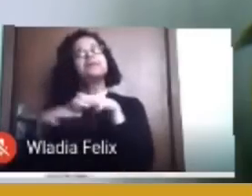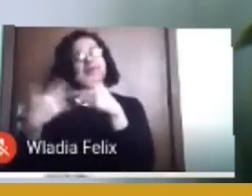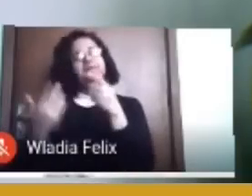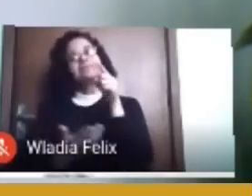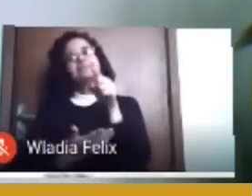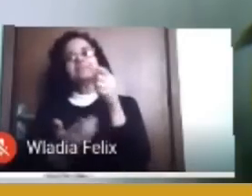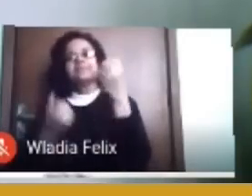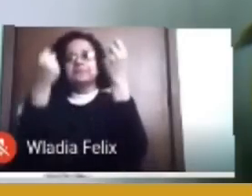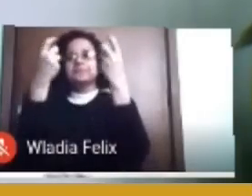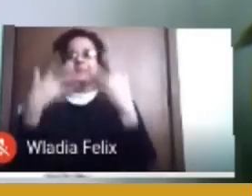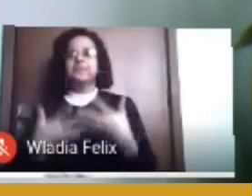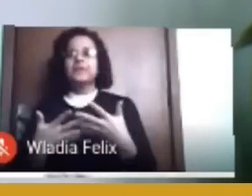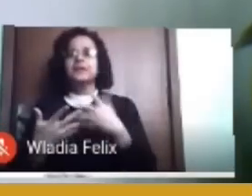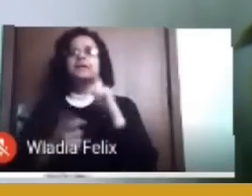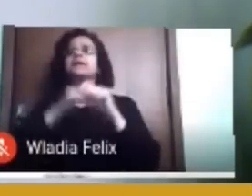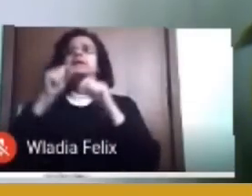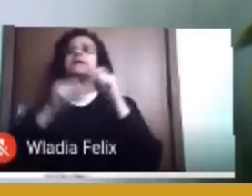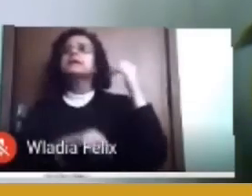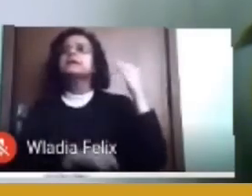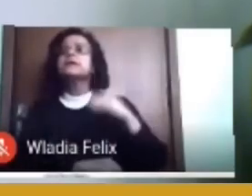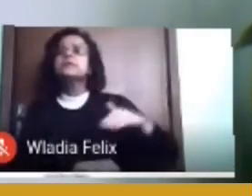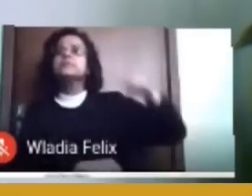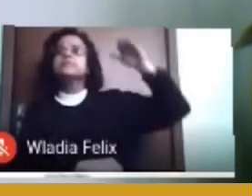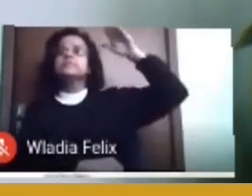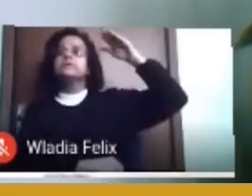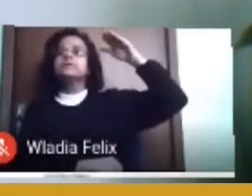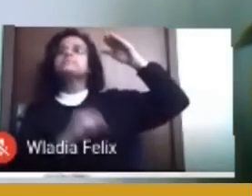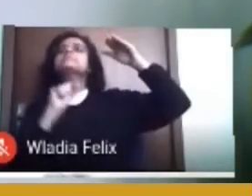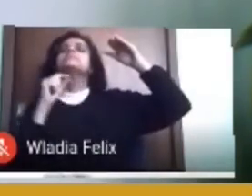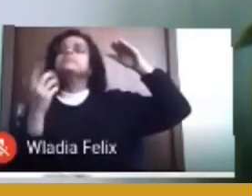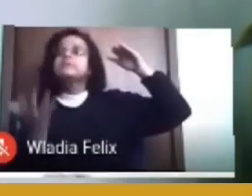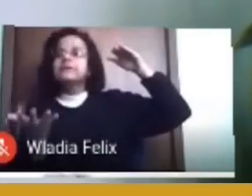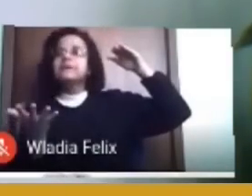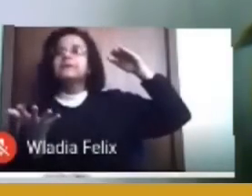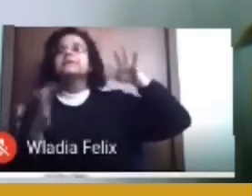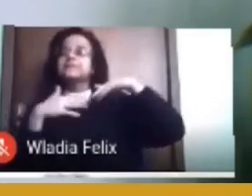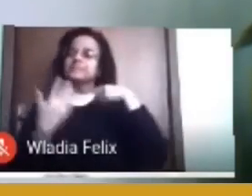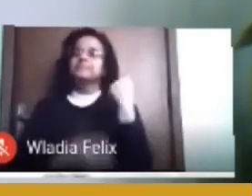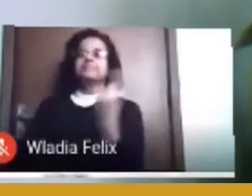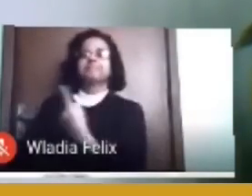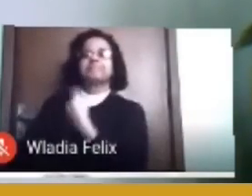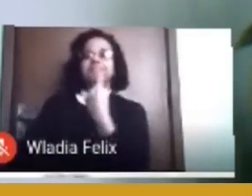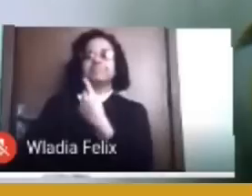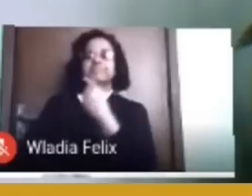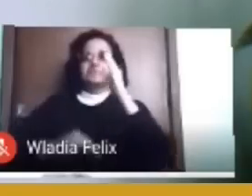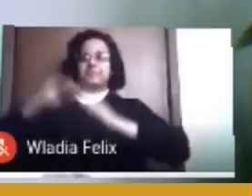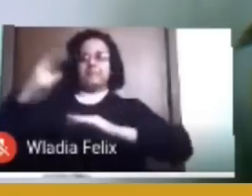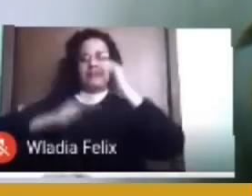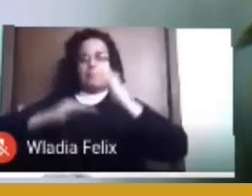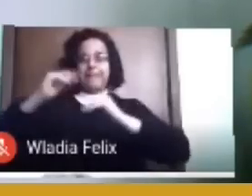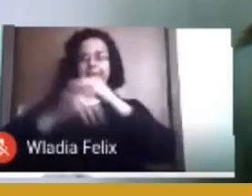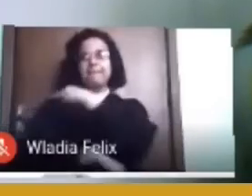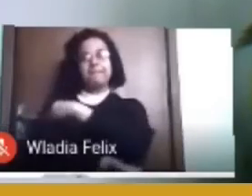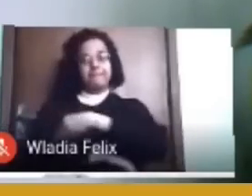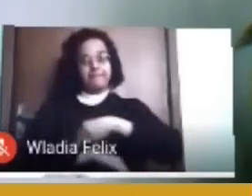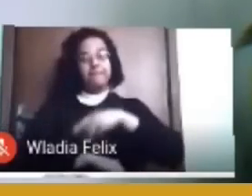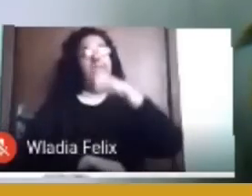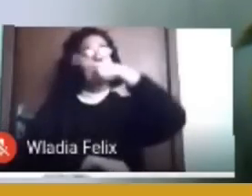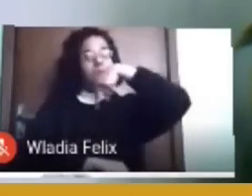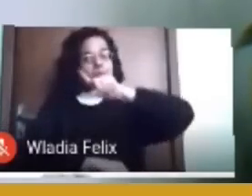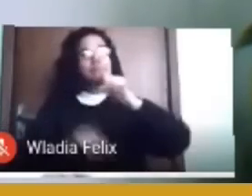contexto. Mas esse vínculo é importante, é essencial, é necessário, e a criança, ela se identifica muito com